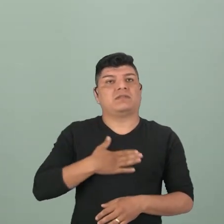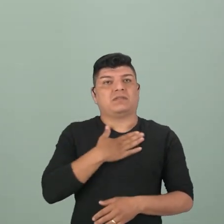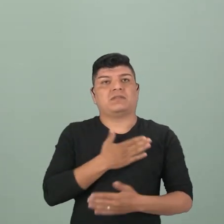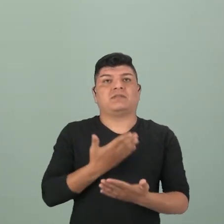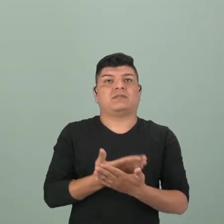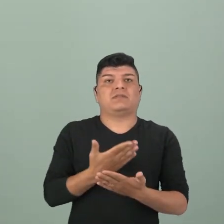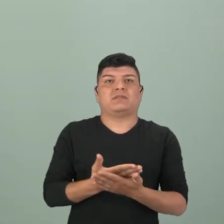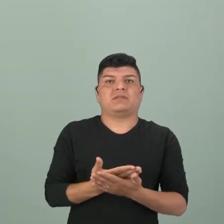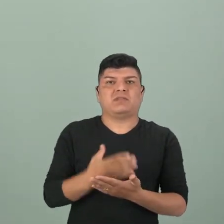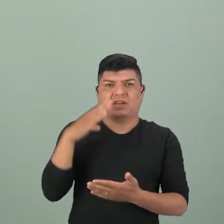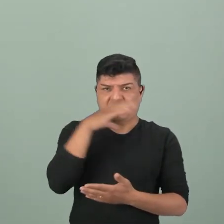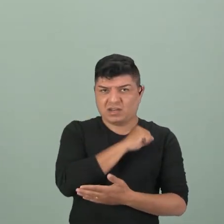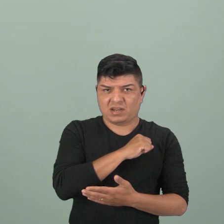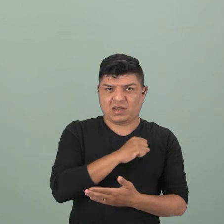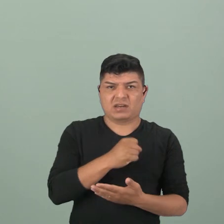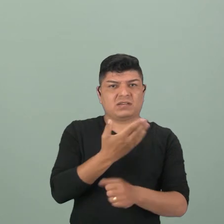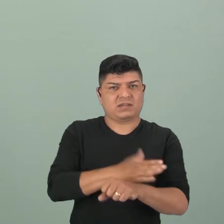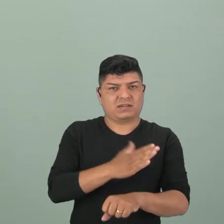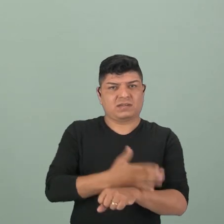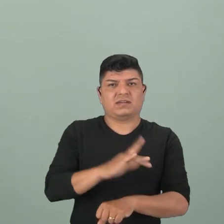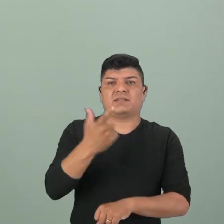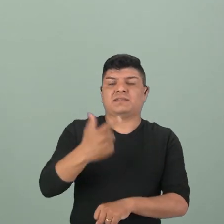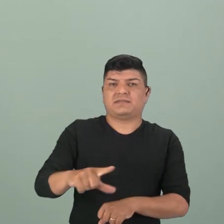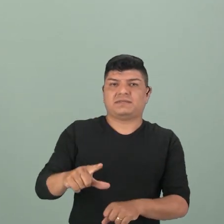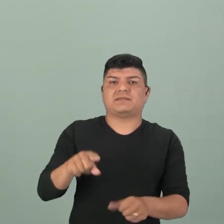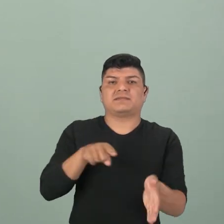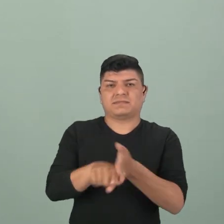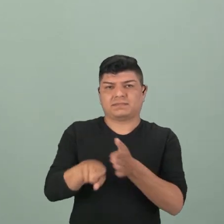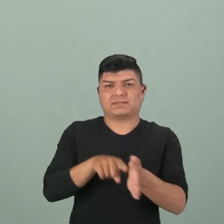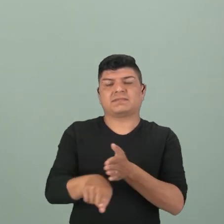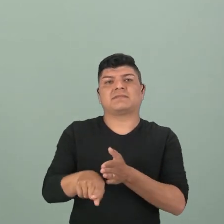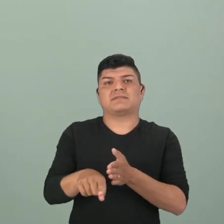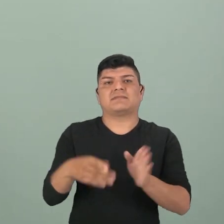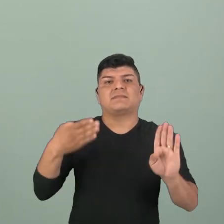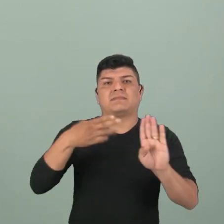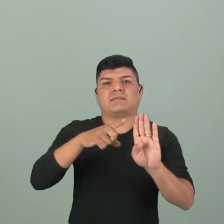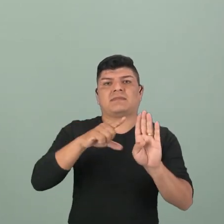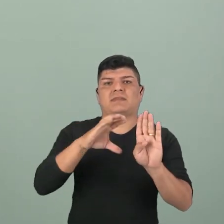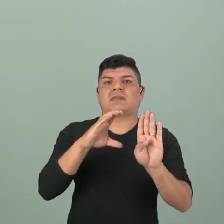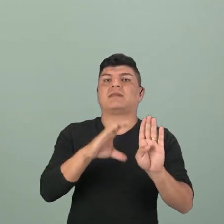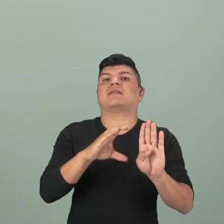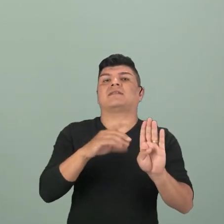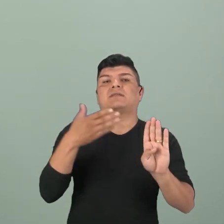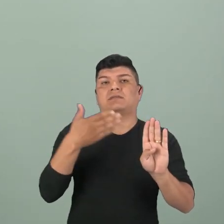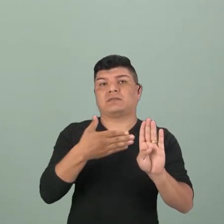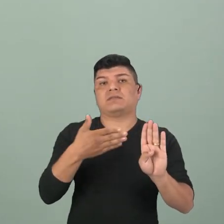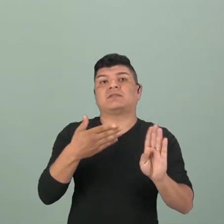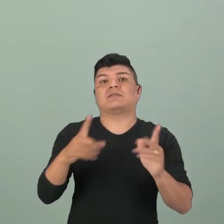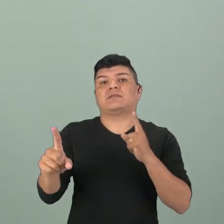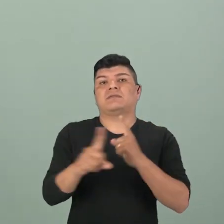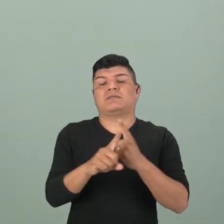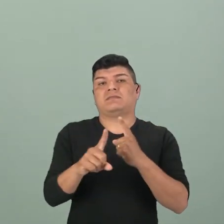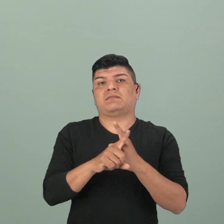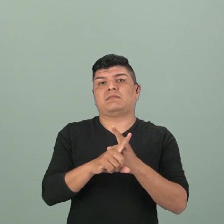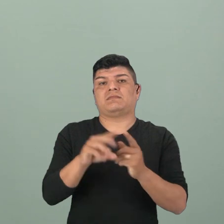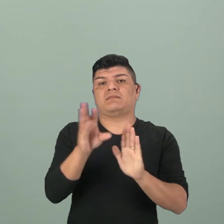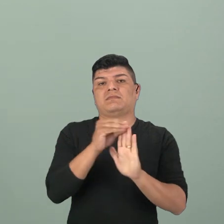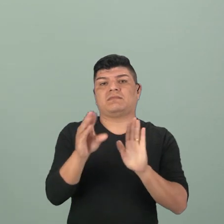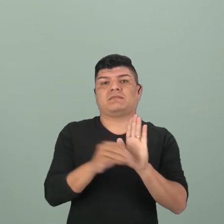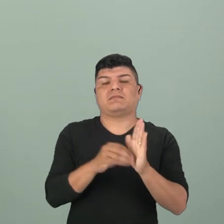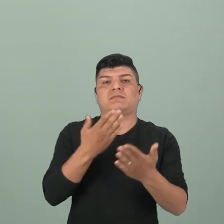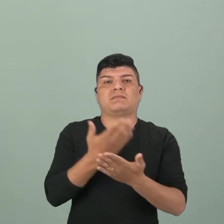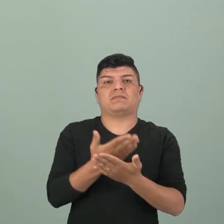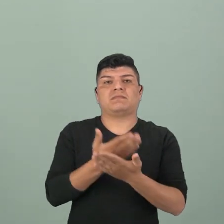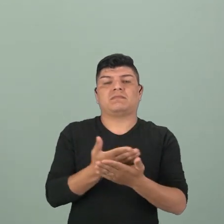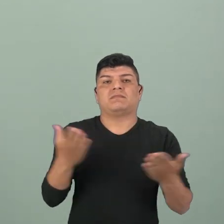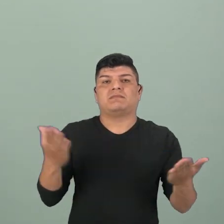aula? Achou que terminou rápido? Quer praticar? Quer fazer mais questões? Entra na plataforma Eduque. Lá você vai encontrar o conteúdo da